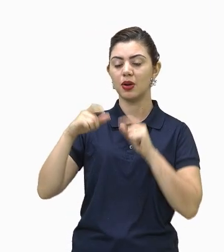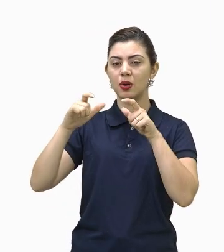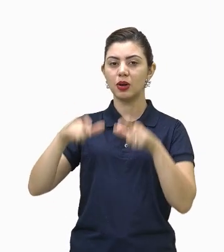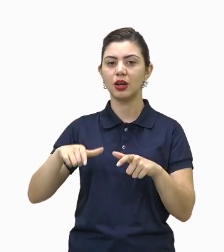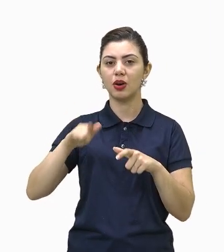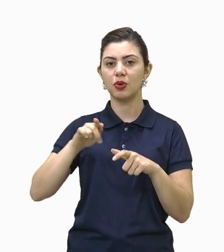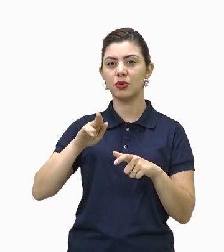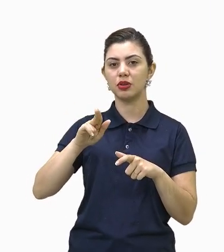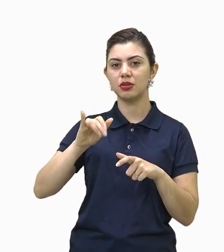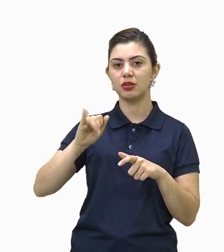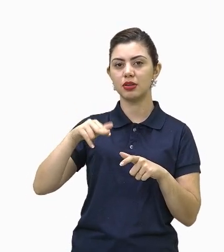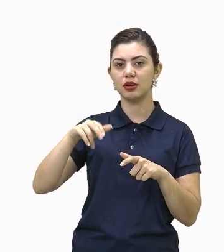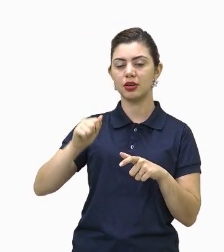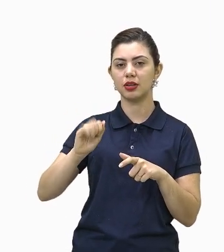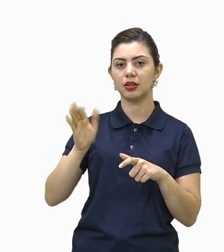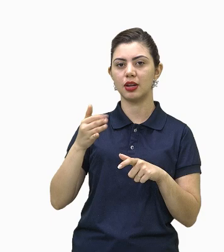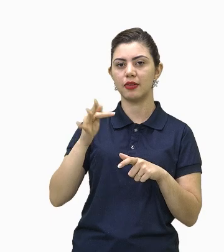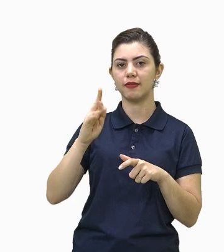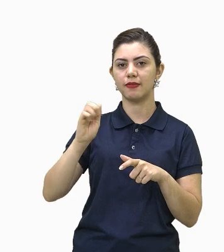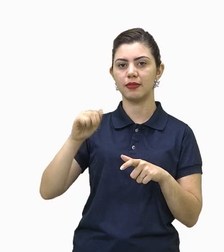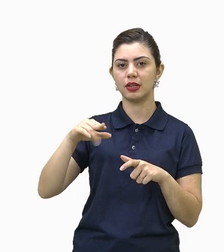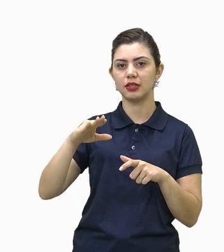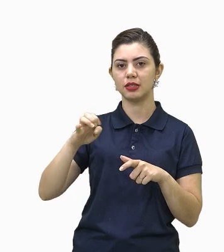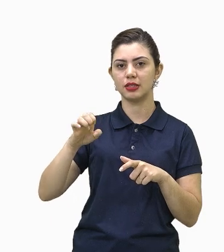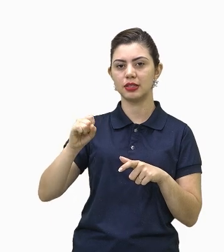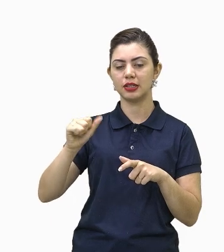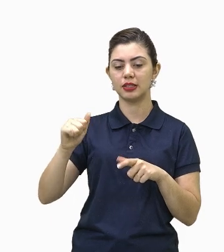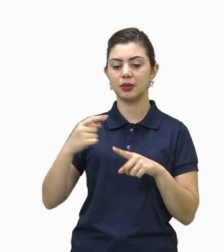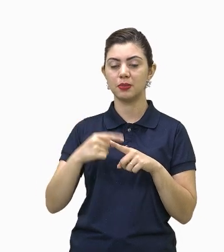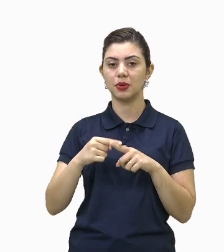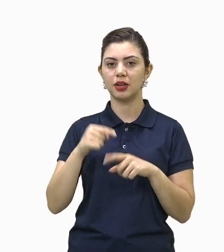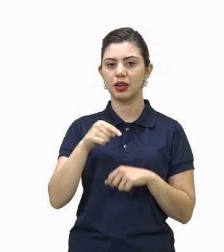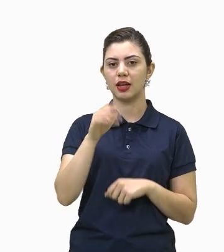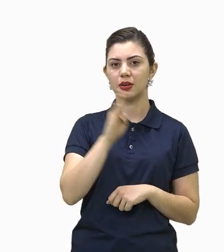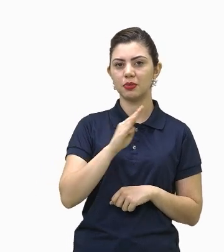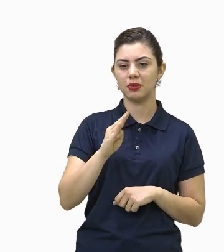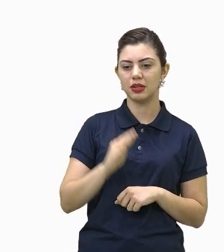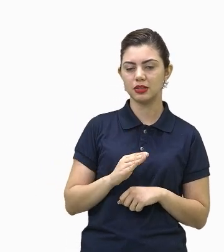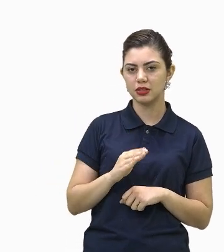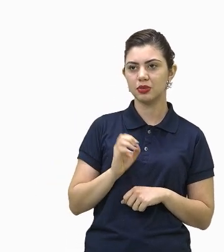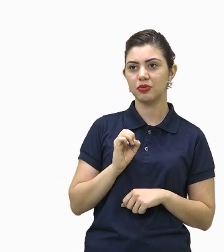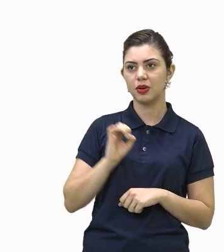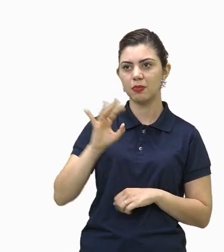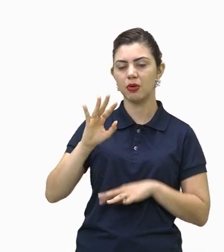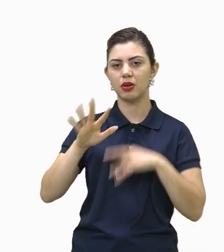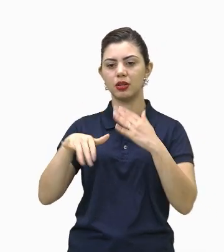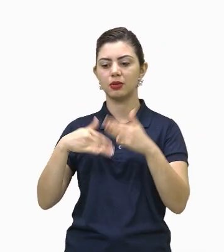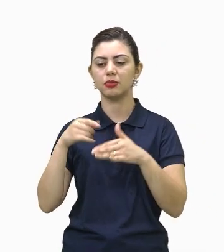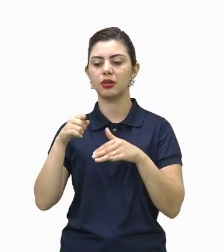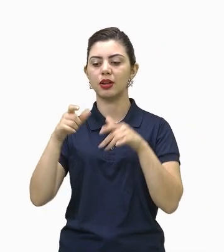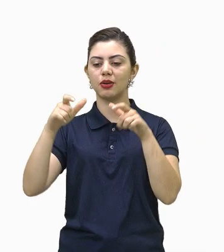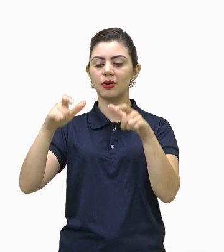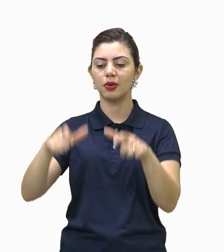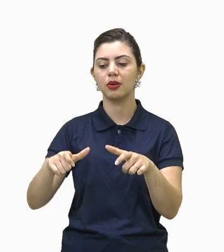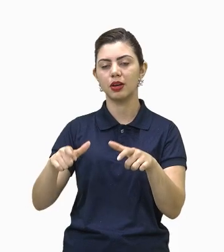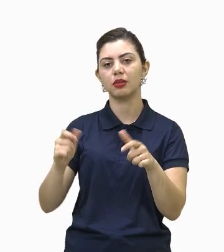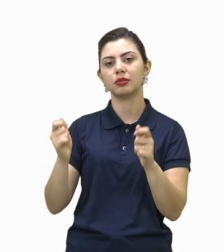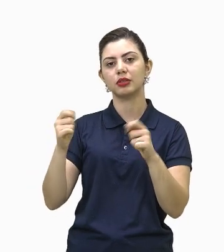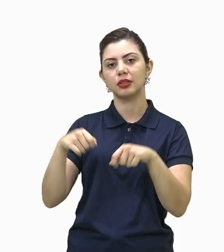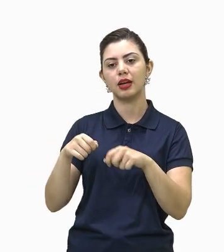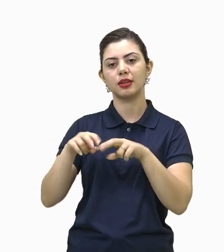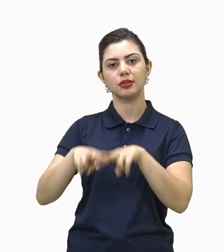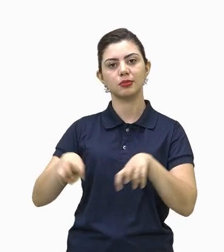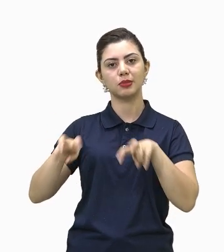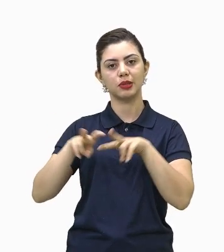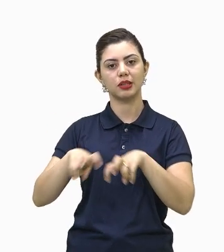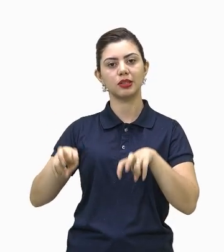saem do Brasil, eles fazem, então, né, essa pequena Guiana como um ponto ali, né, para a exploração, então, francesa.